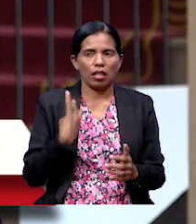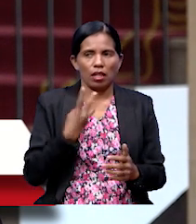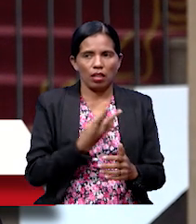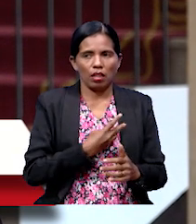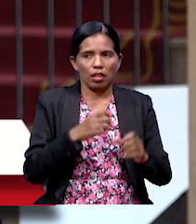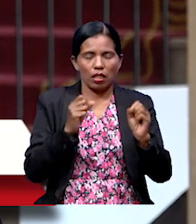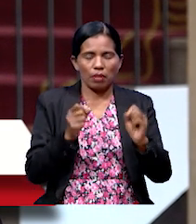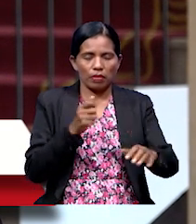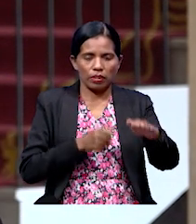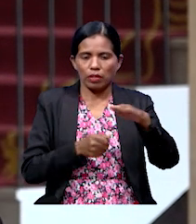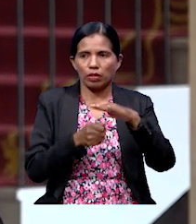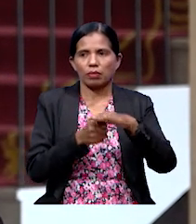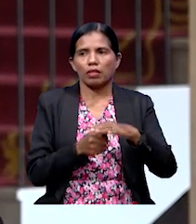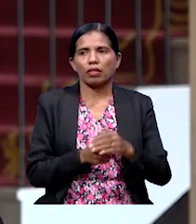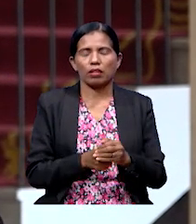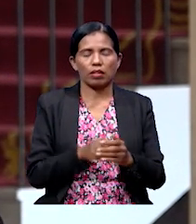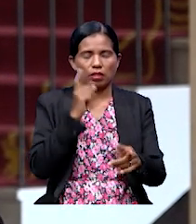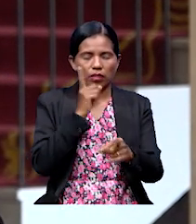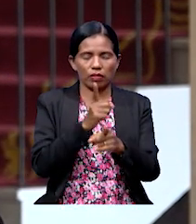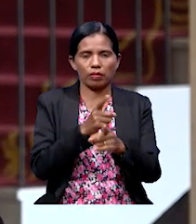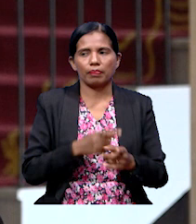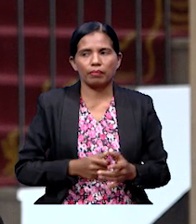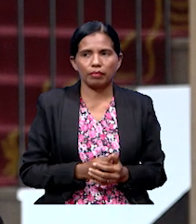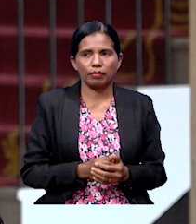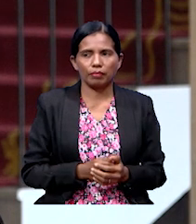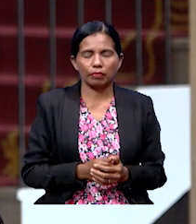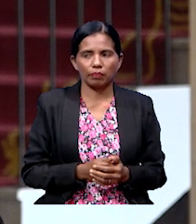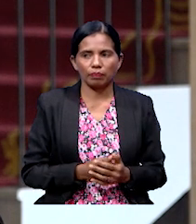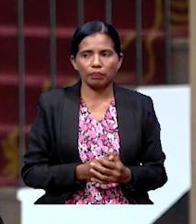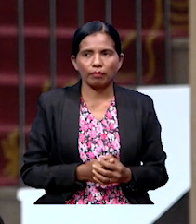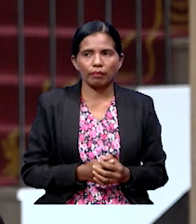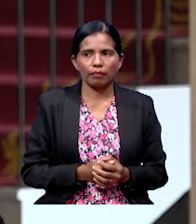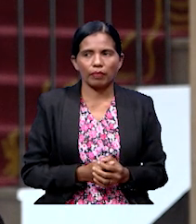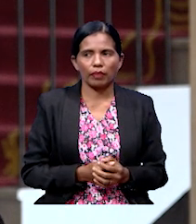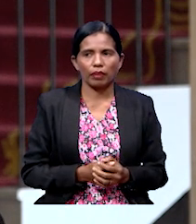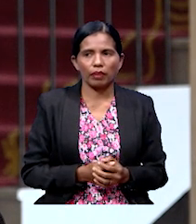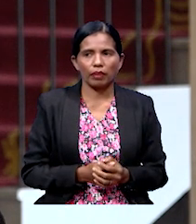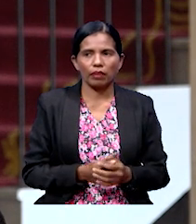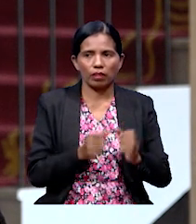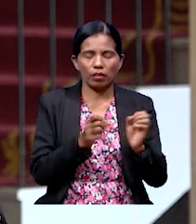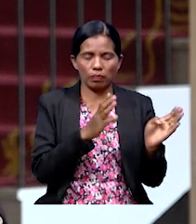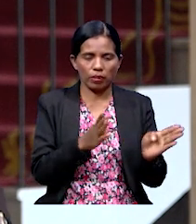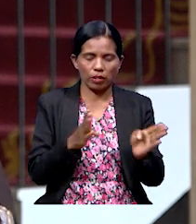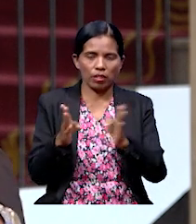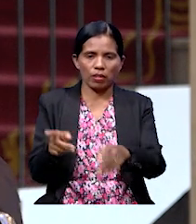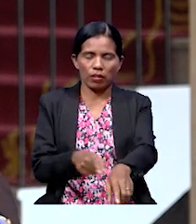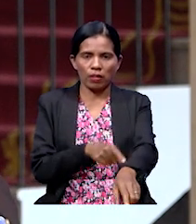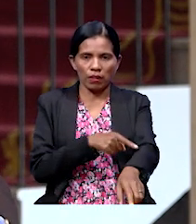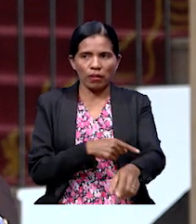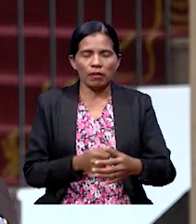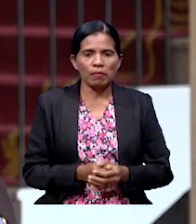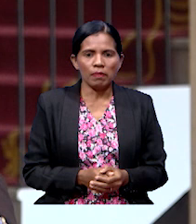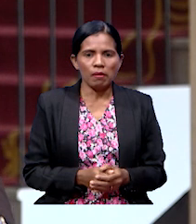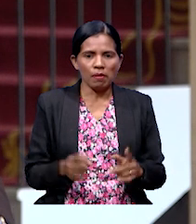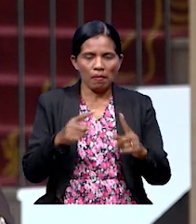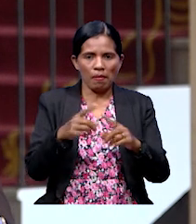se subar. Claro que tomada de posse no pot ne processo ira se naro que quando to ita vot sira se